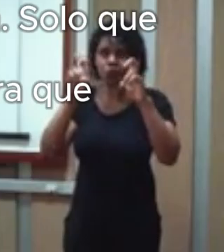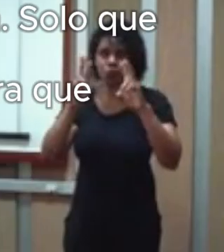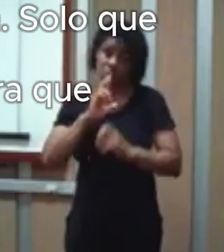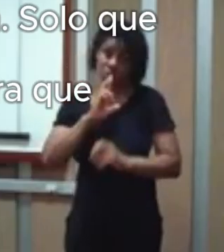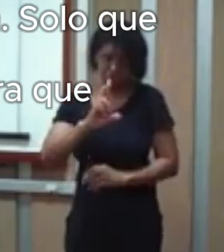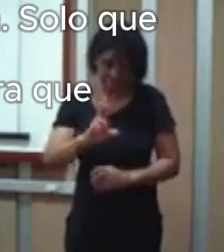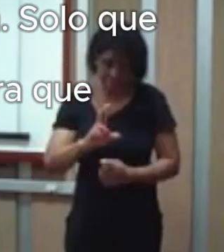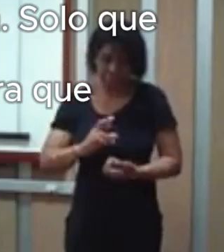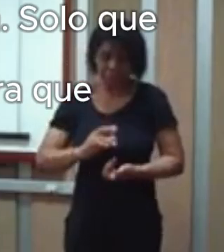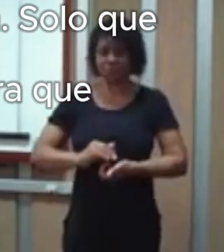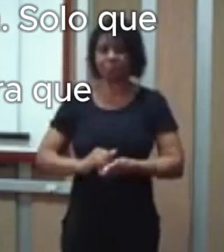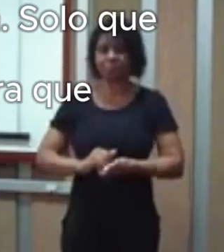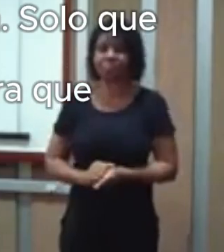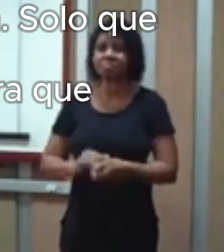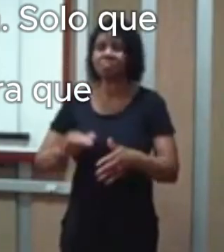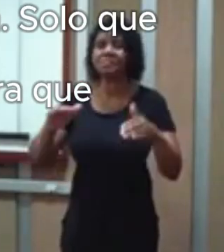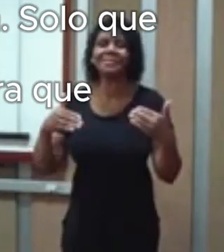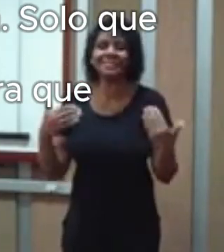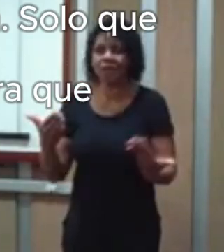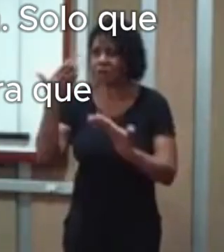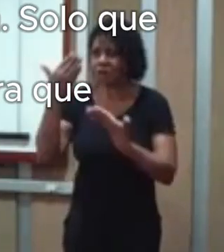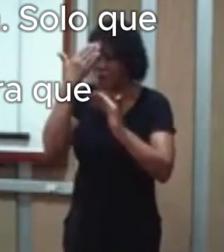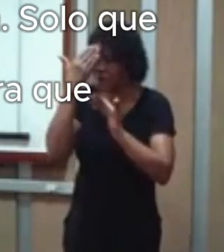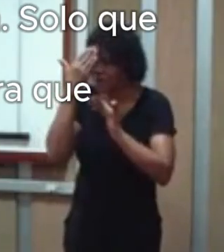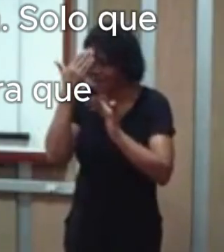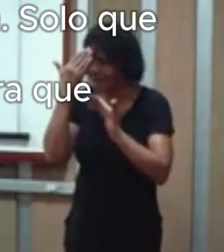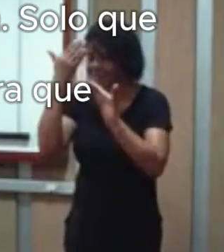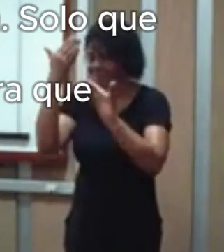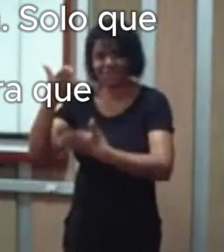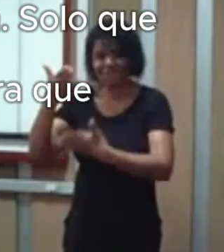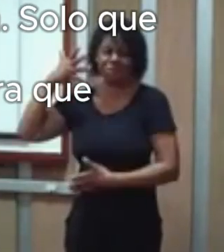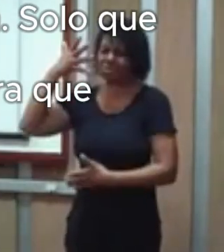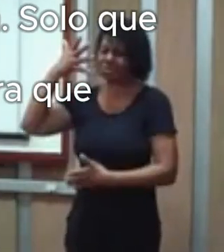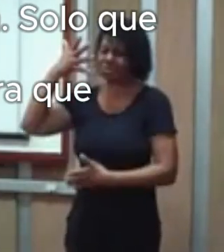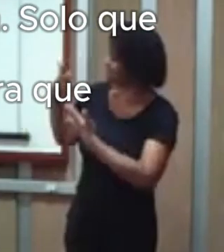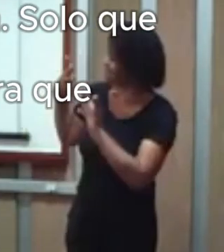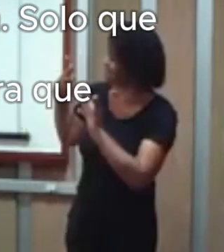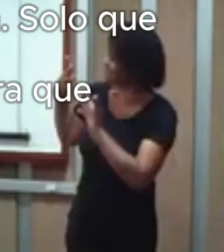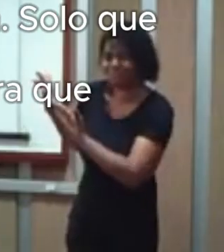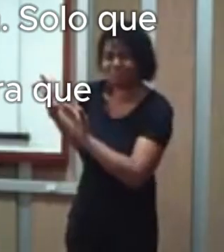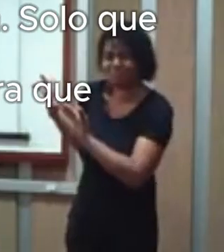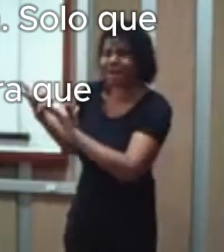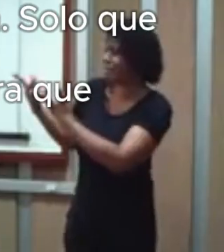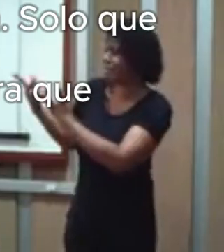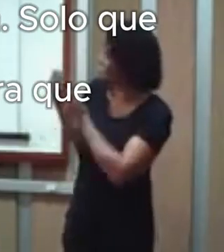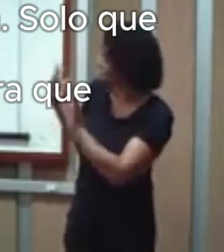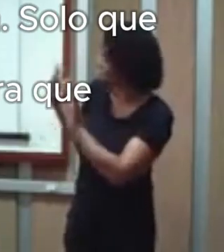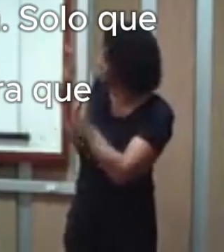Pessoal, então, vamos agradecer de novo nossa palestrante, que foi ótimo.